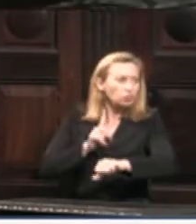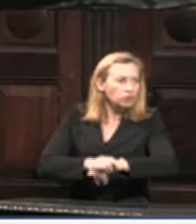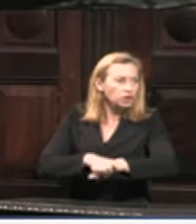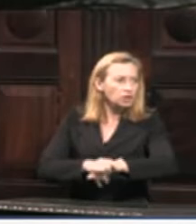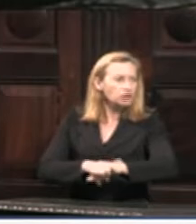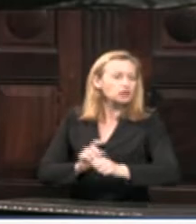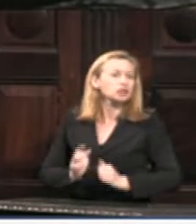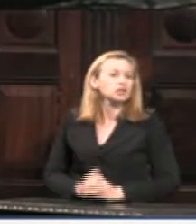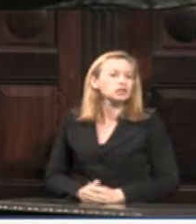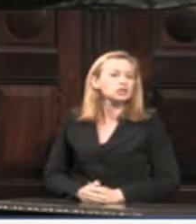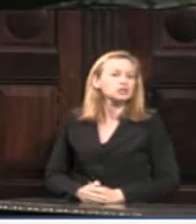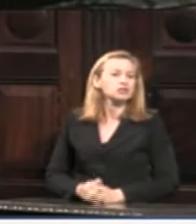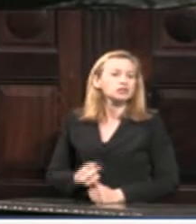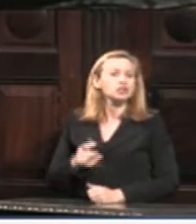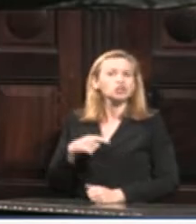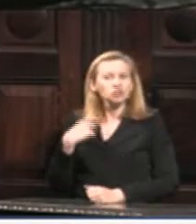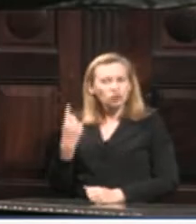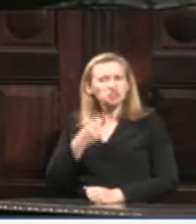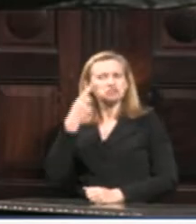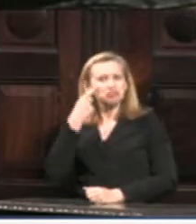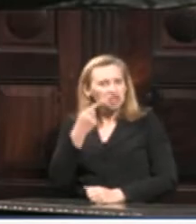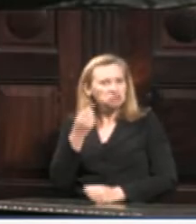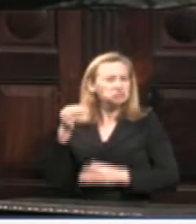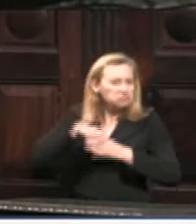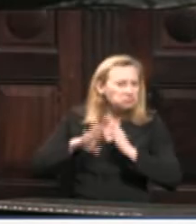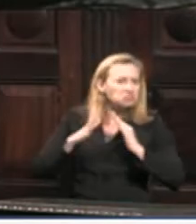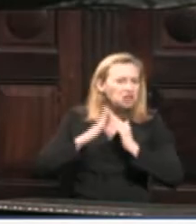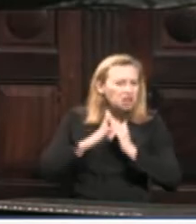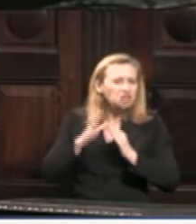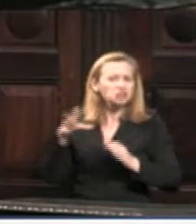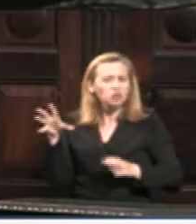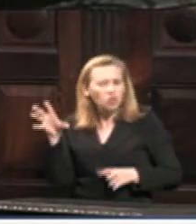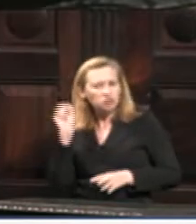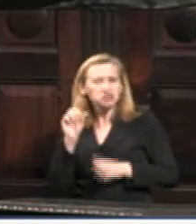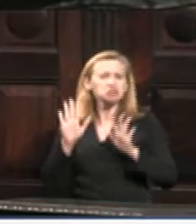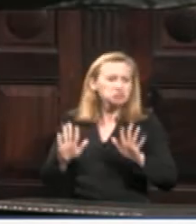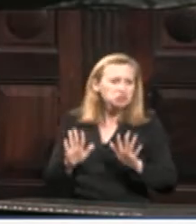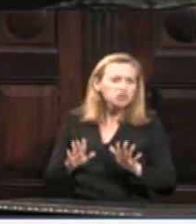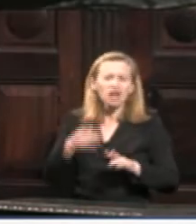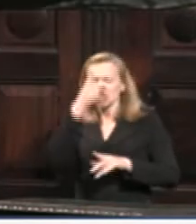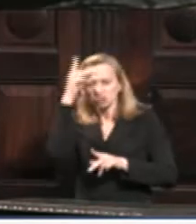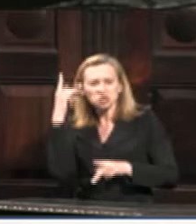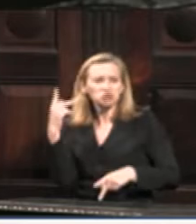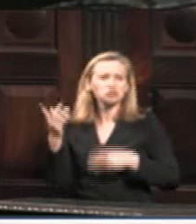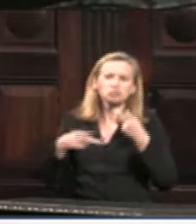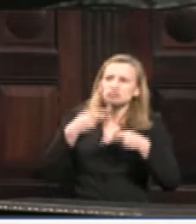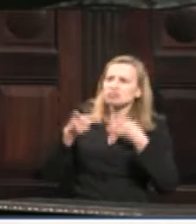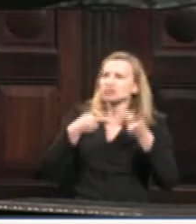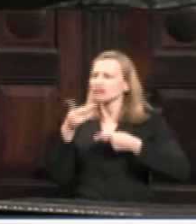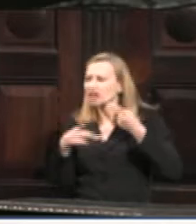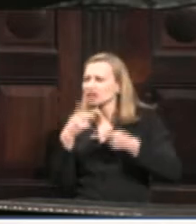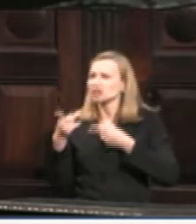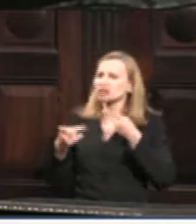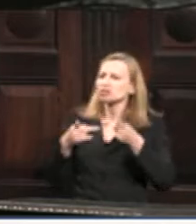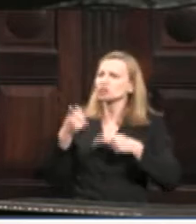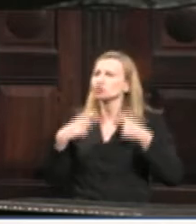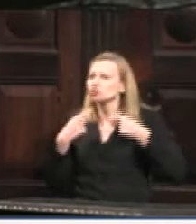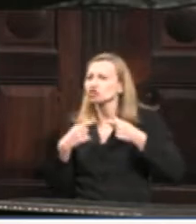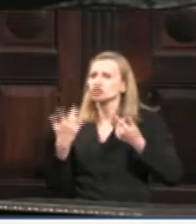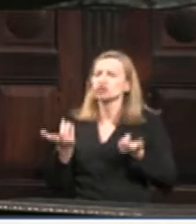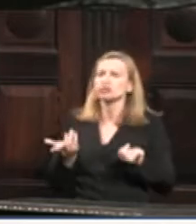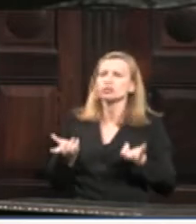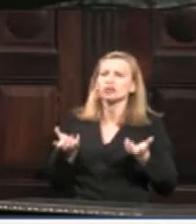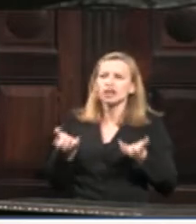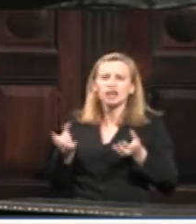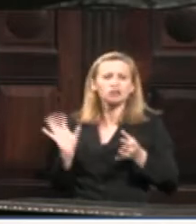aqui pela casa e a gente escuta, né, por diversas vezes, né, as pessoas debatendo, tentando construir alianças, e